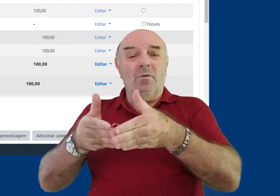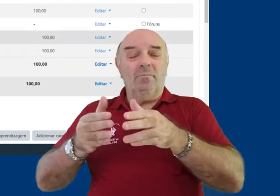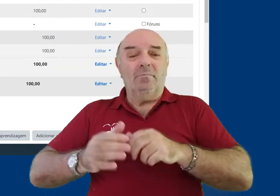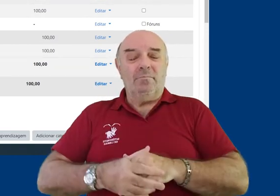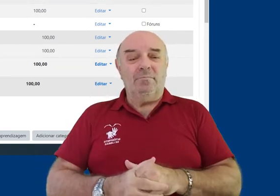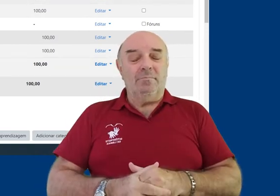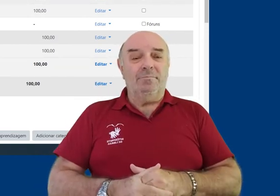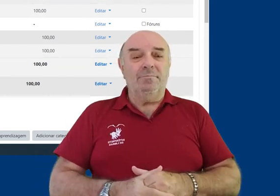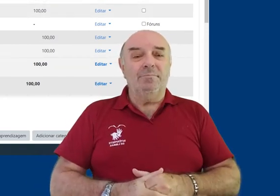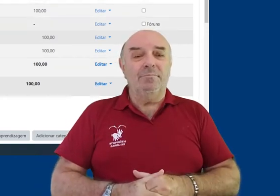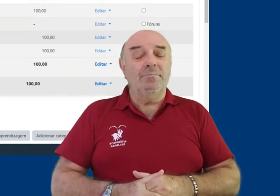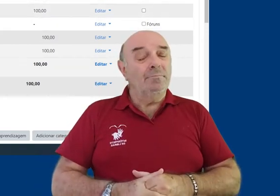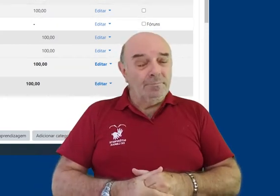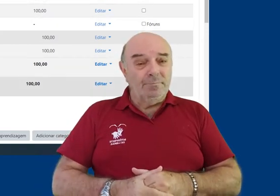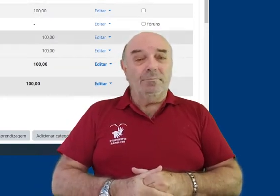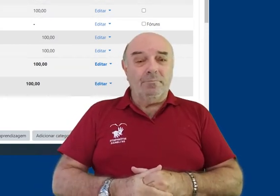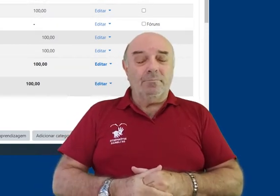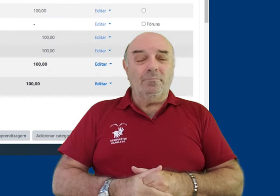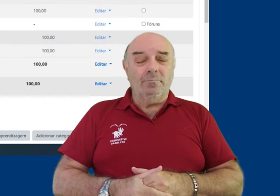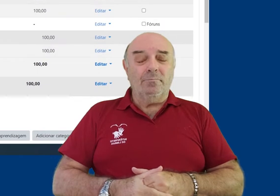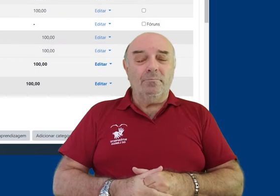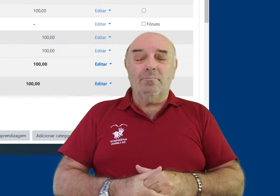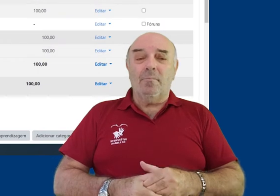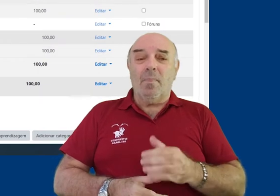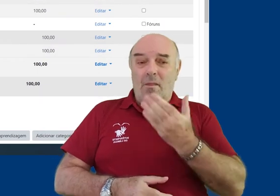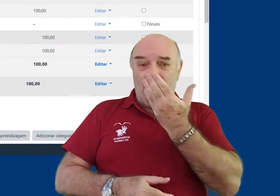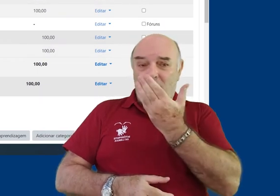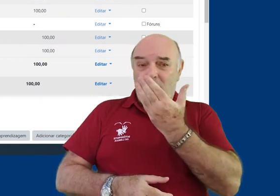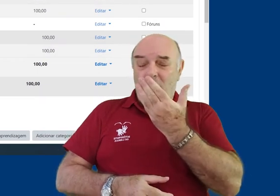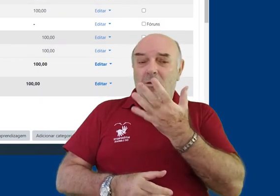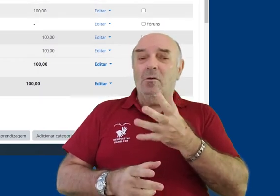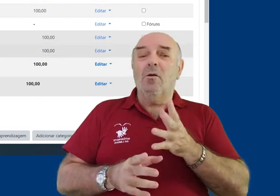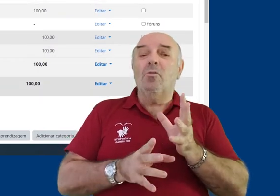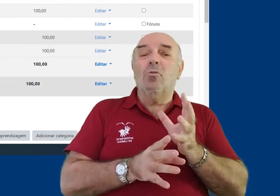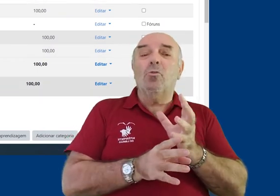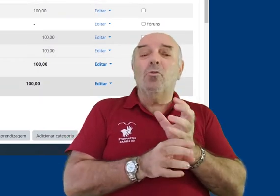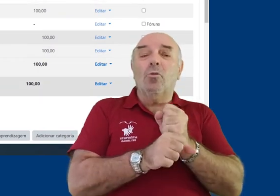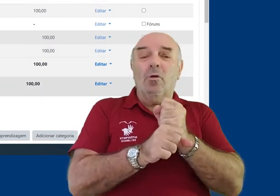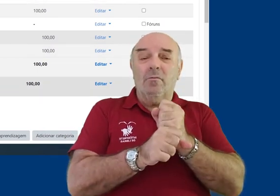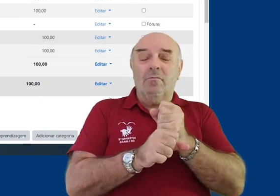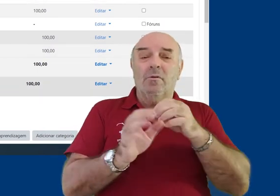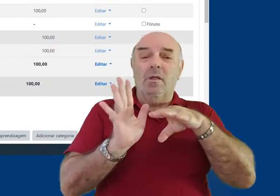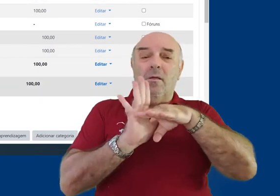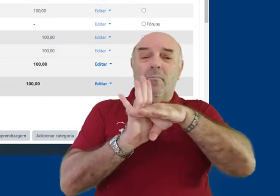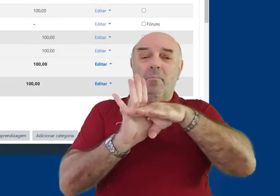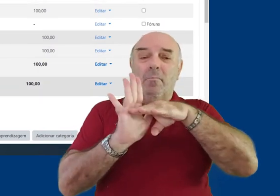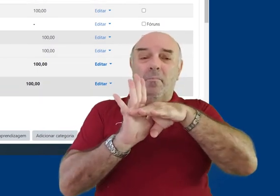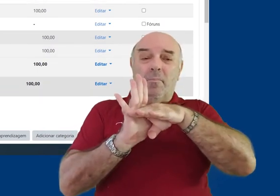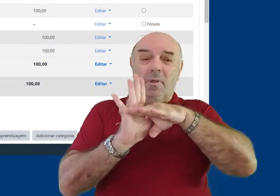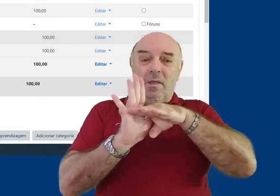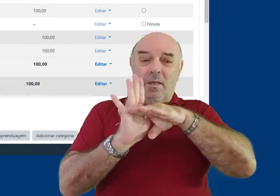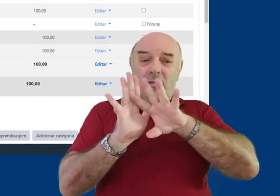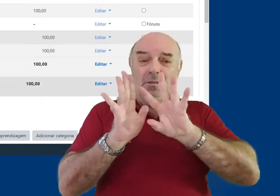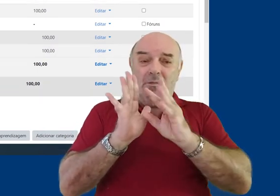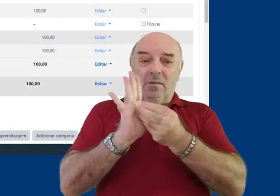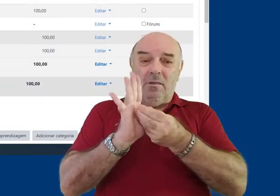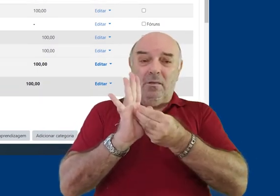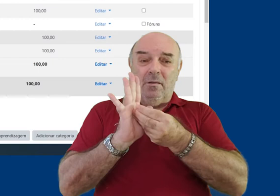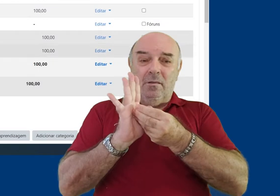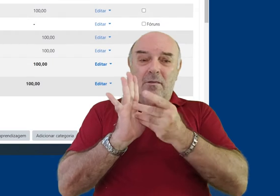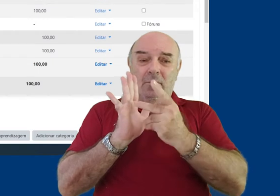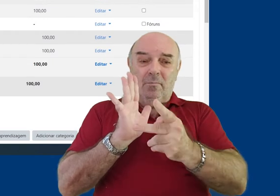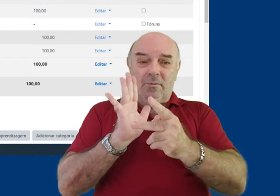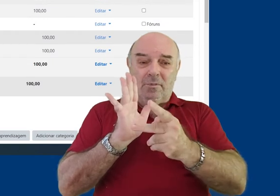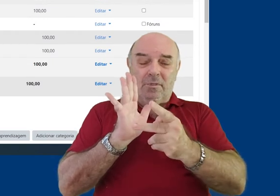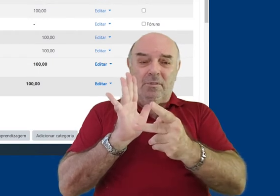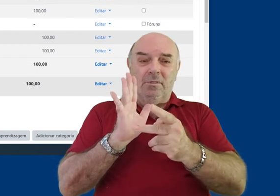seja, o novo cálculo de nota agora fará uma média ponderada simples